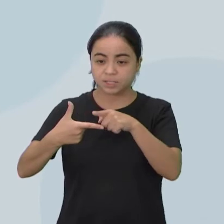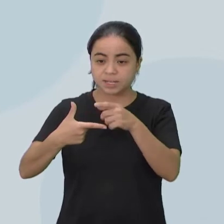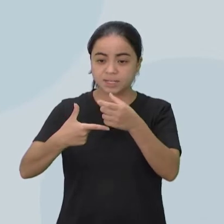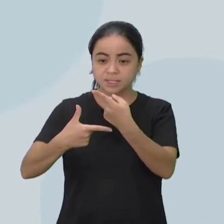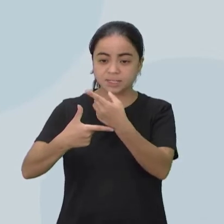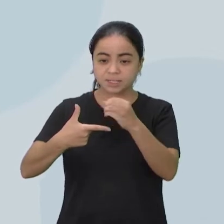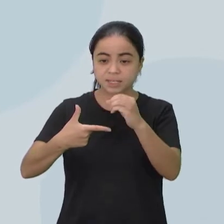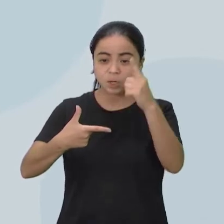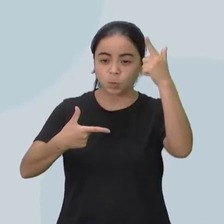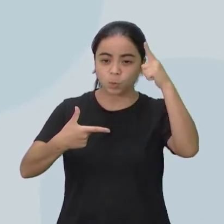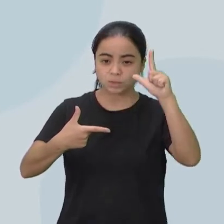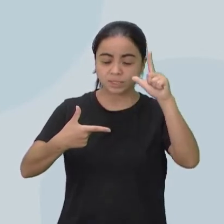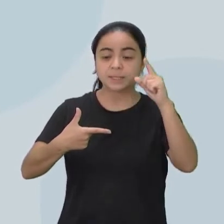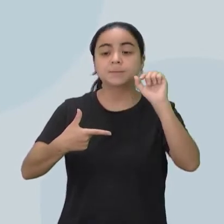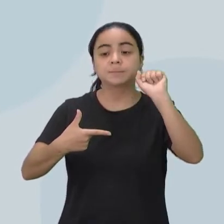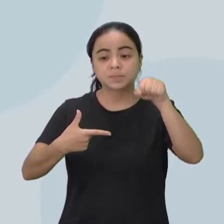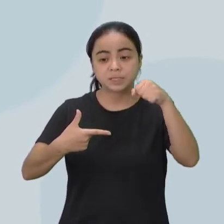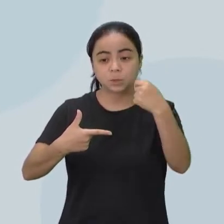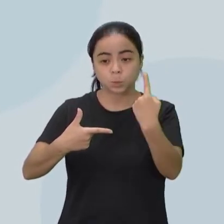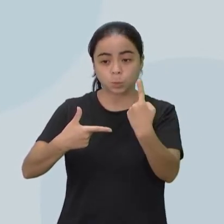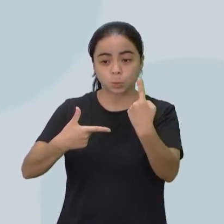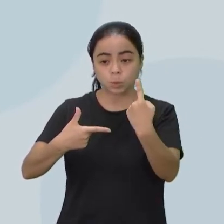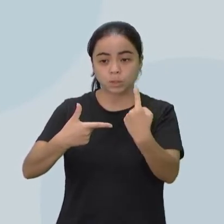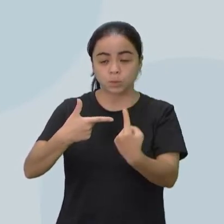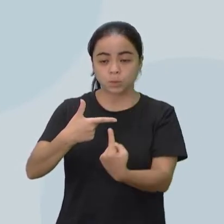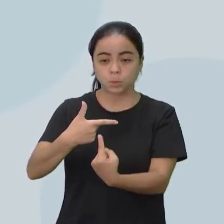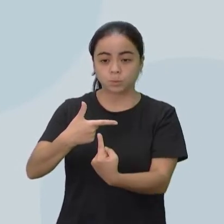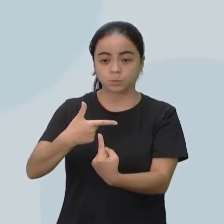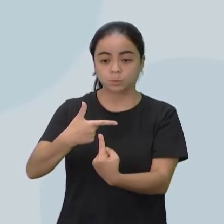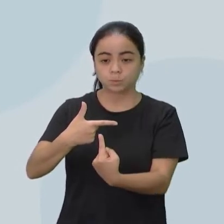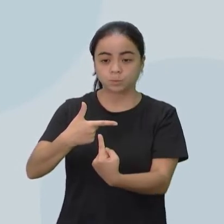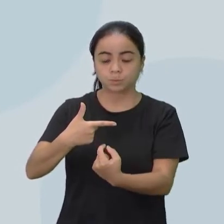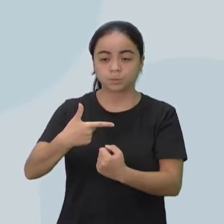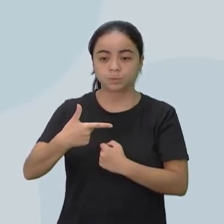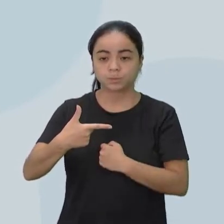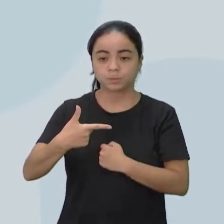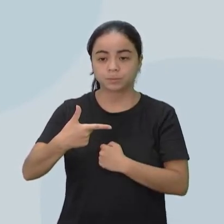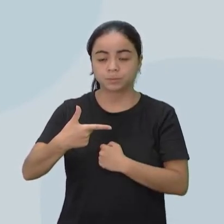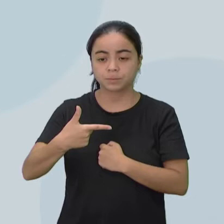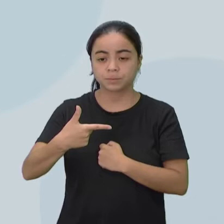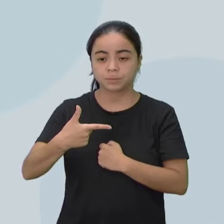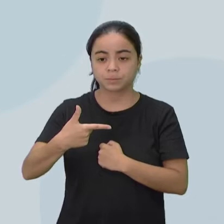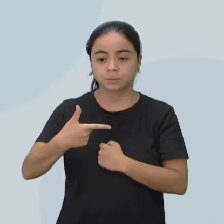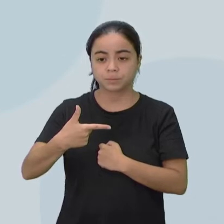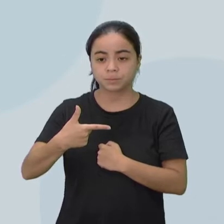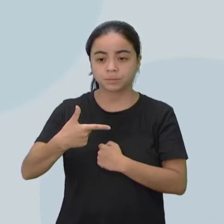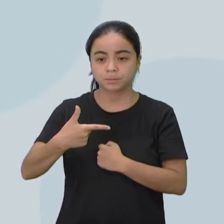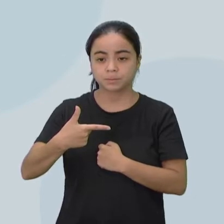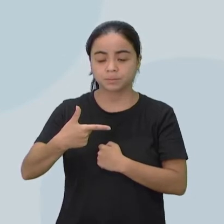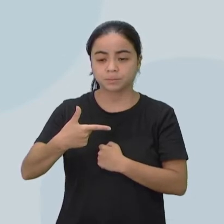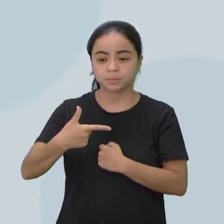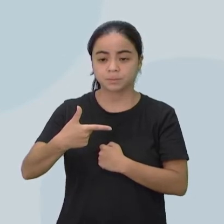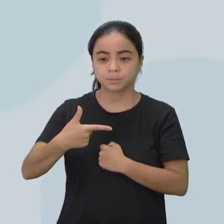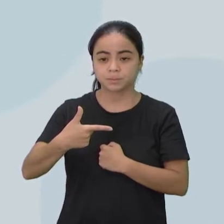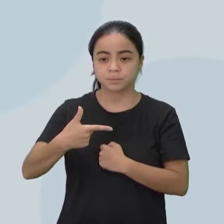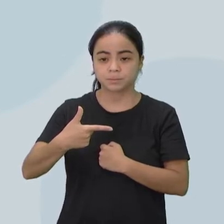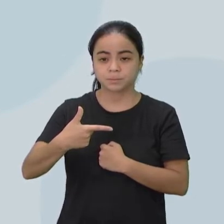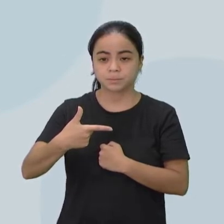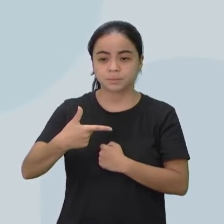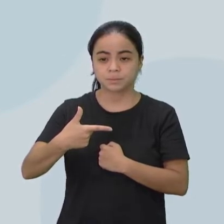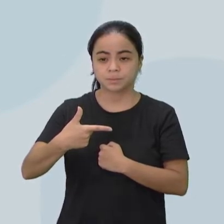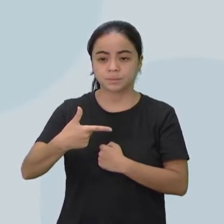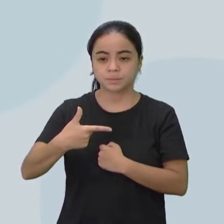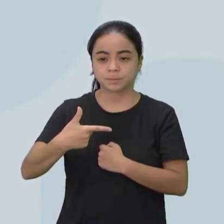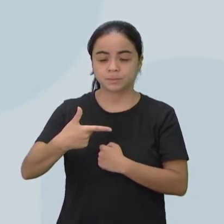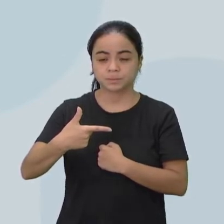faz. Cabe uma vez, né? 1 vezes 96. 96 faz a continha de menos, 100 tira